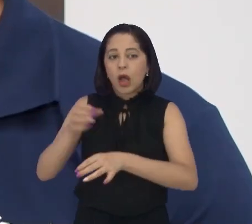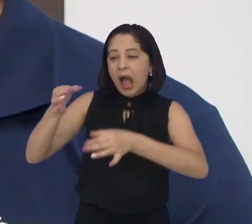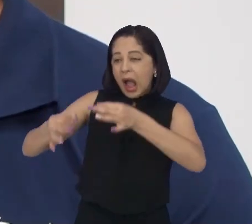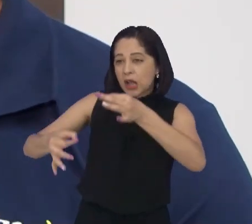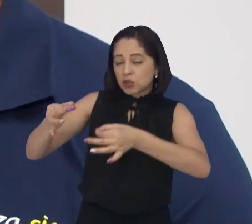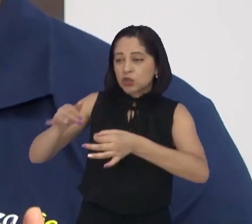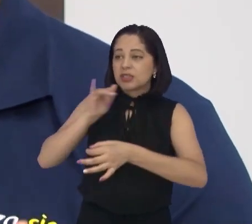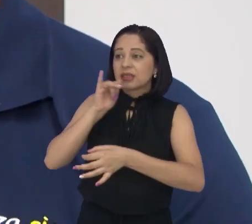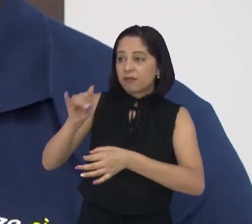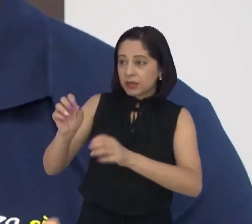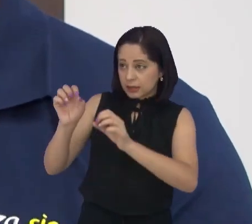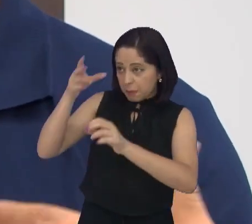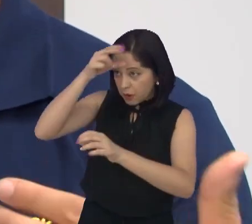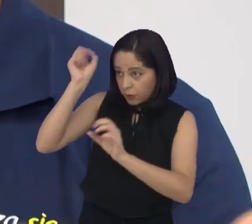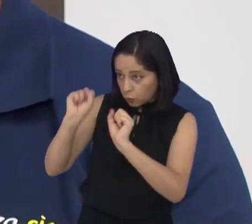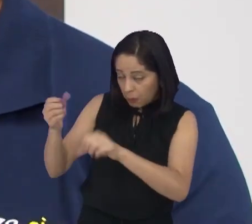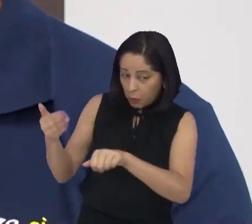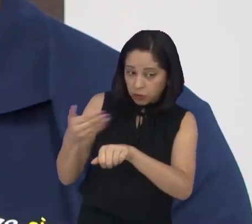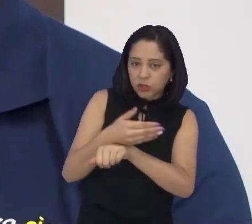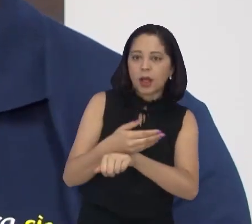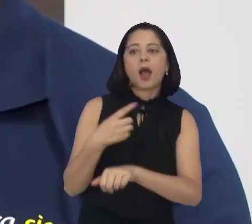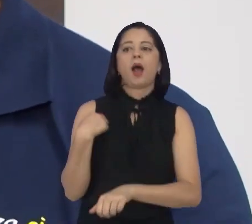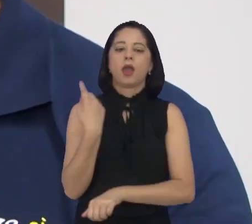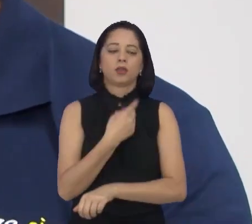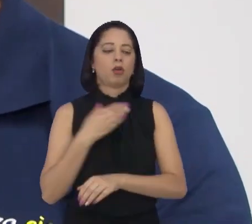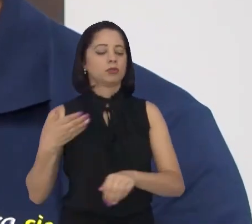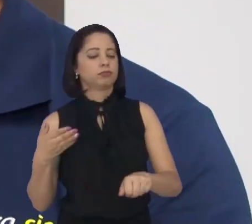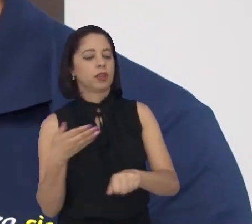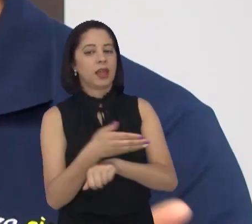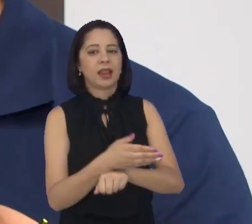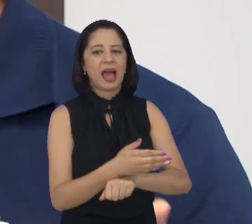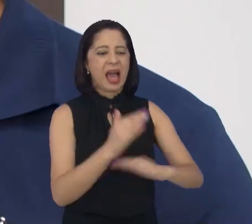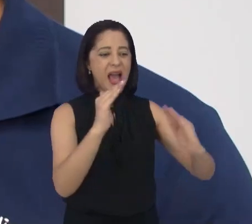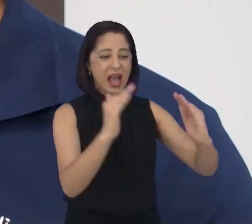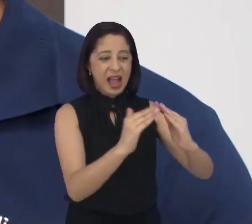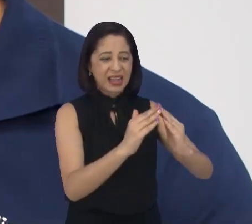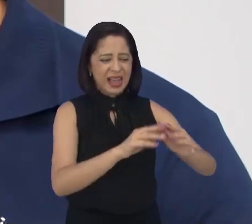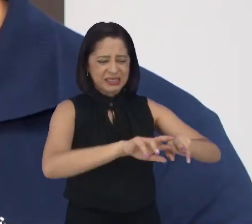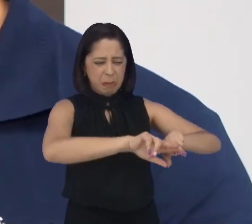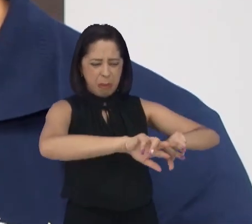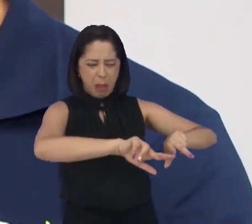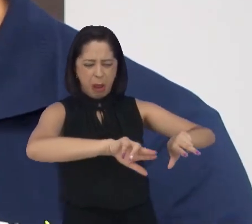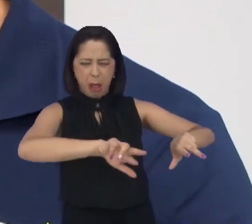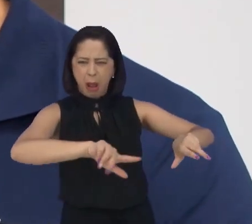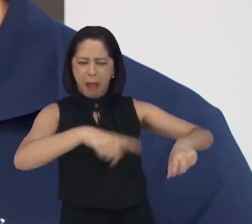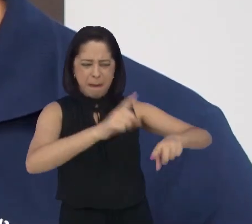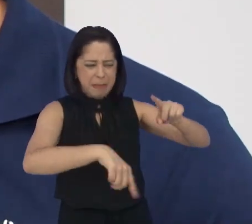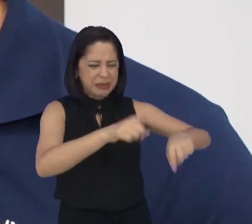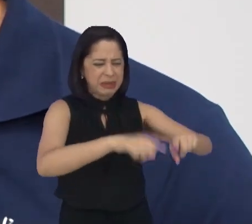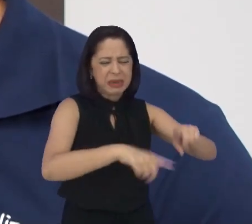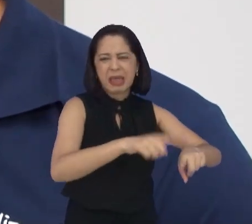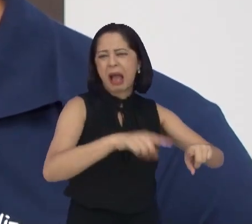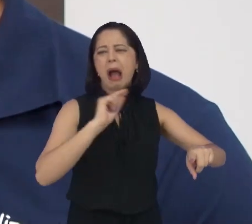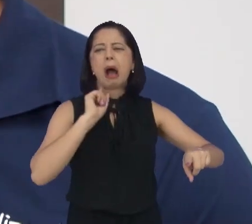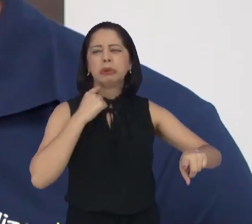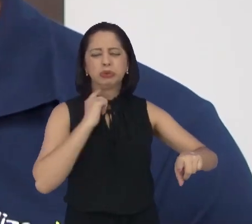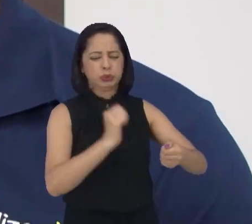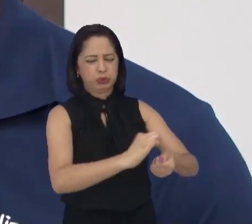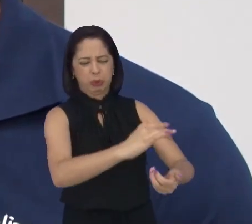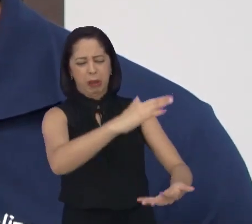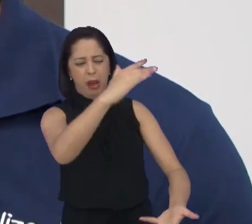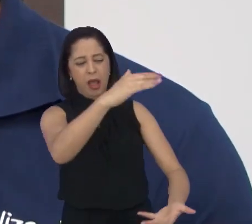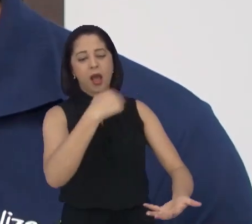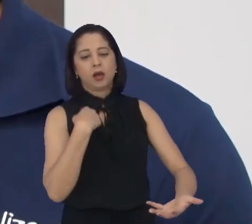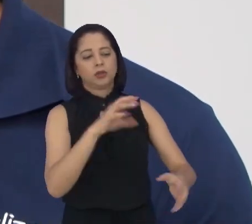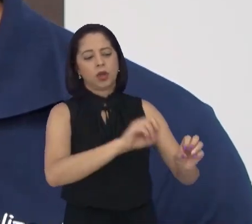para a prefeitura, nós ingressamos até o local, retiramos todo aquele material, fazemos uma limpeza, né, em toda a residência